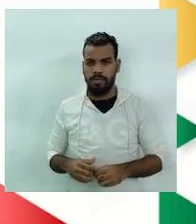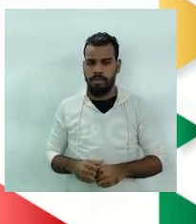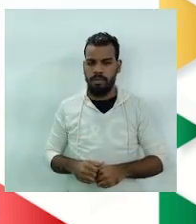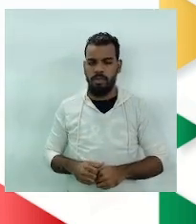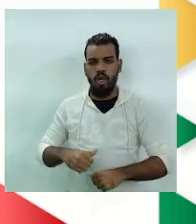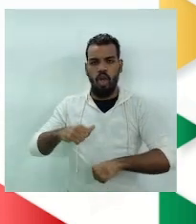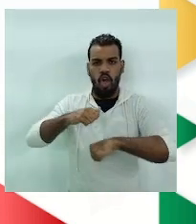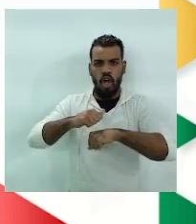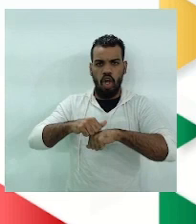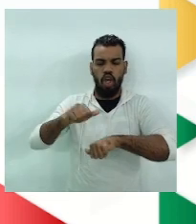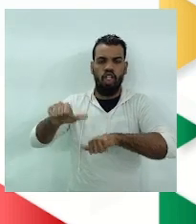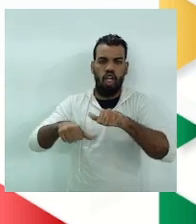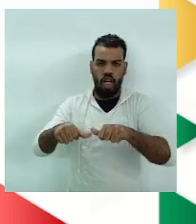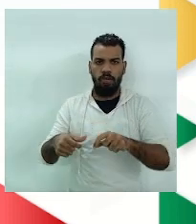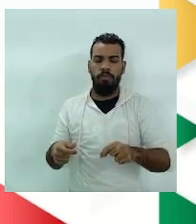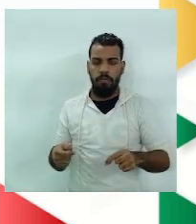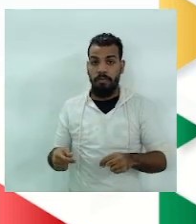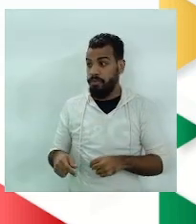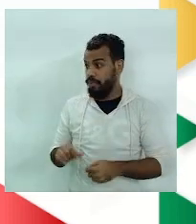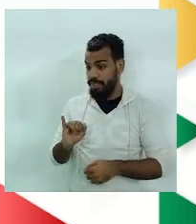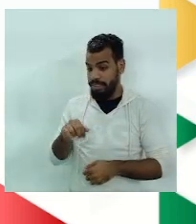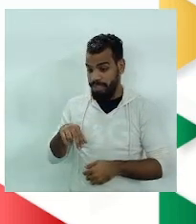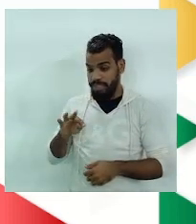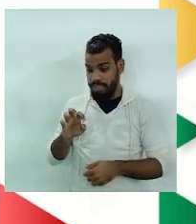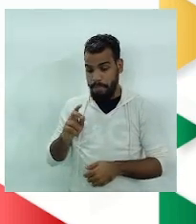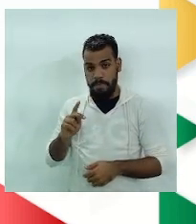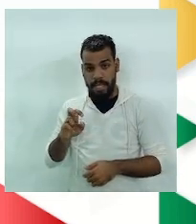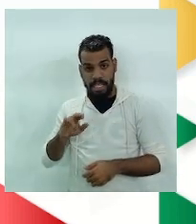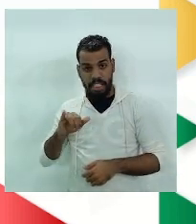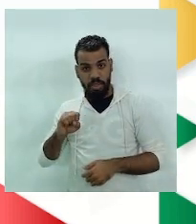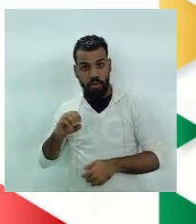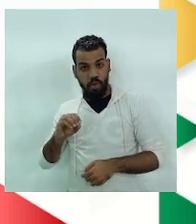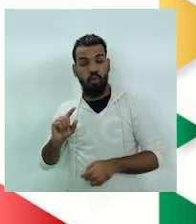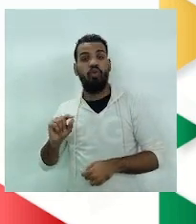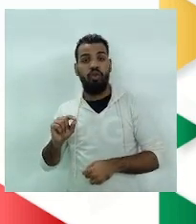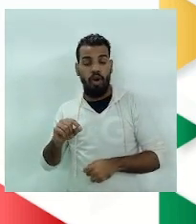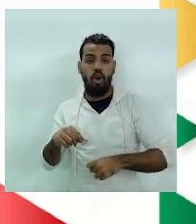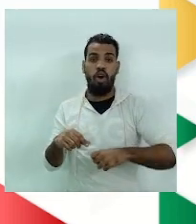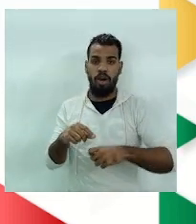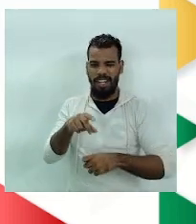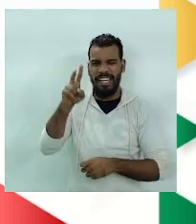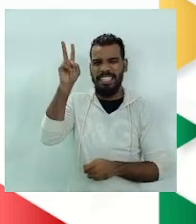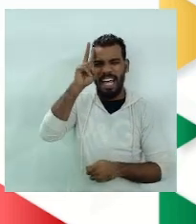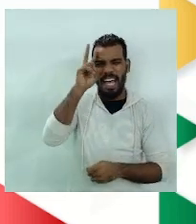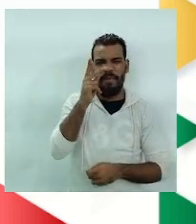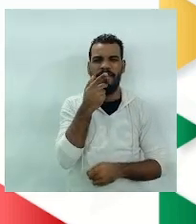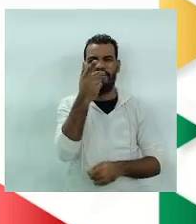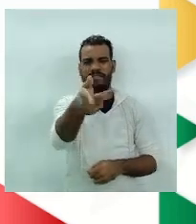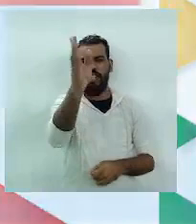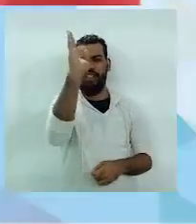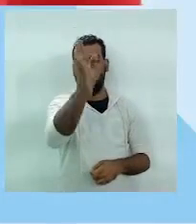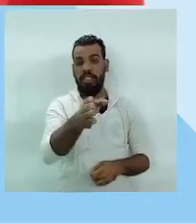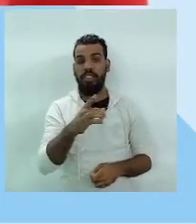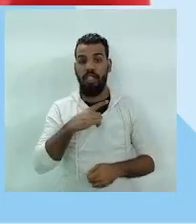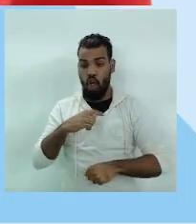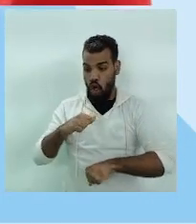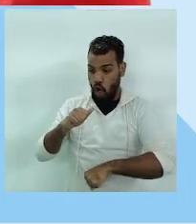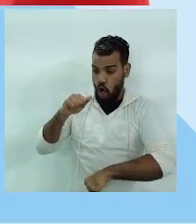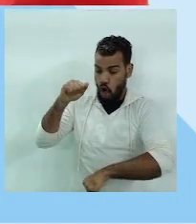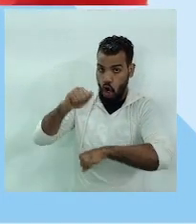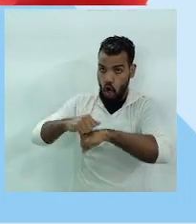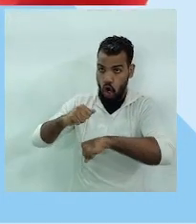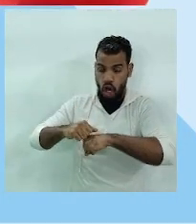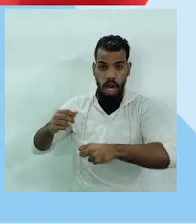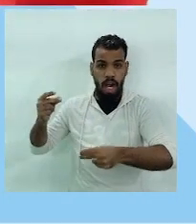tipo de rocha formada pela ação do intemperismo é o que? A rocha sedimentar. Lembram que eu falei que as rochas, por ações